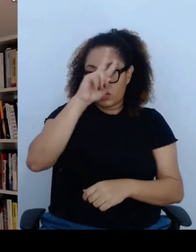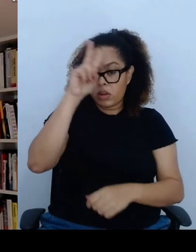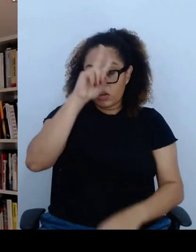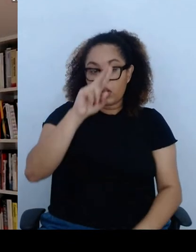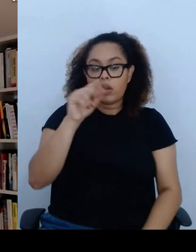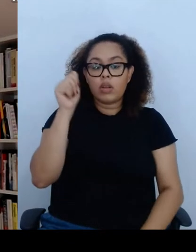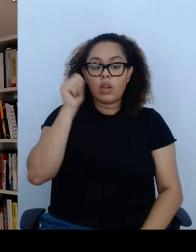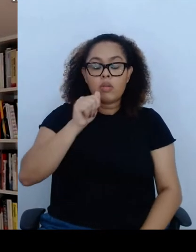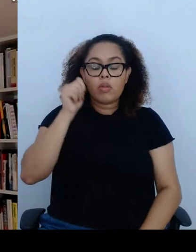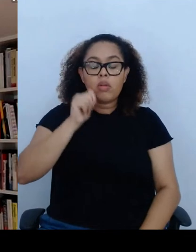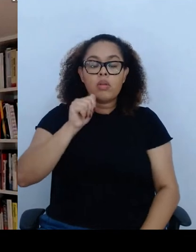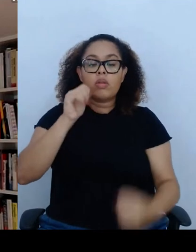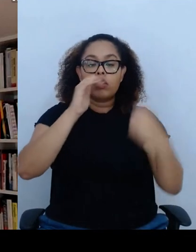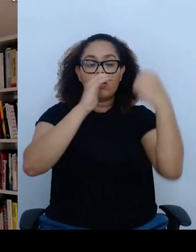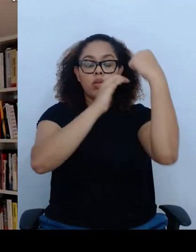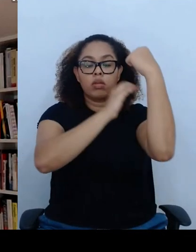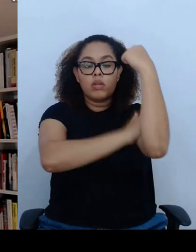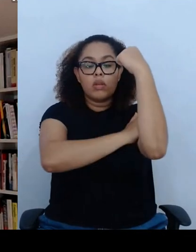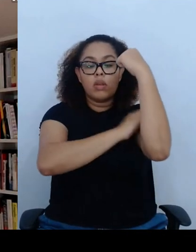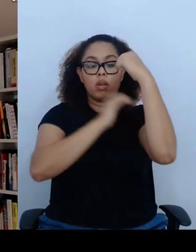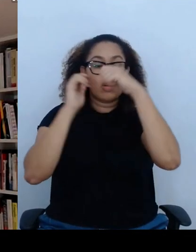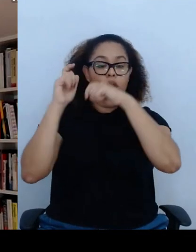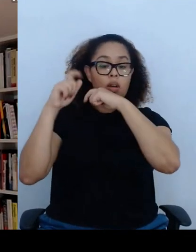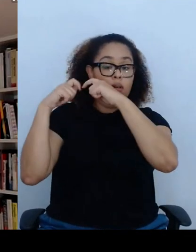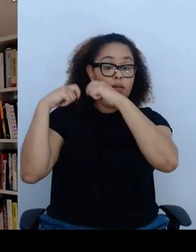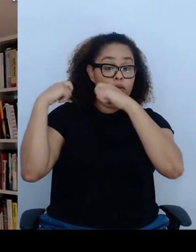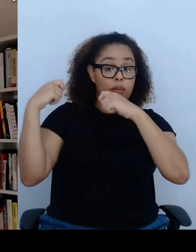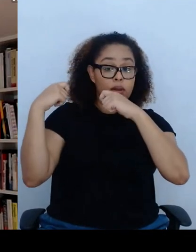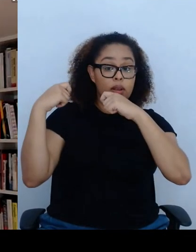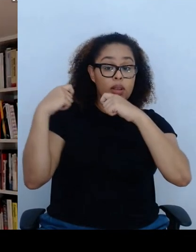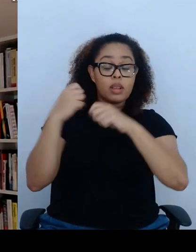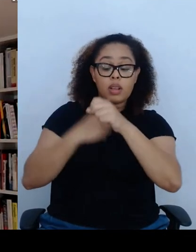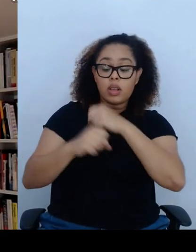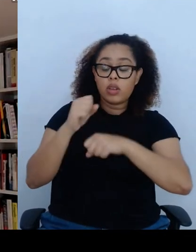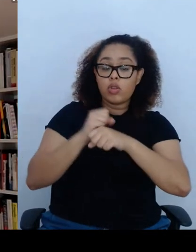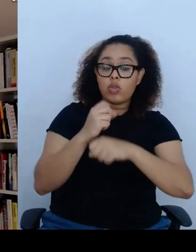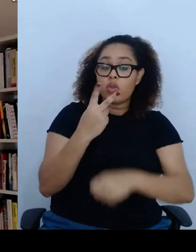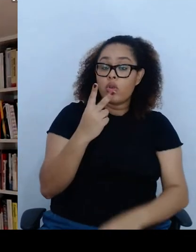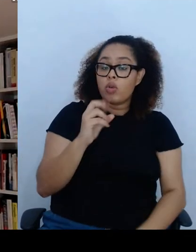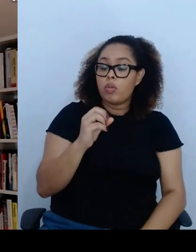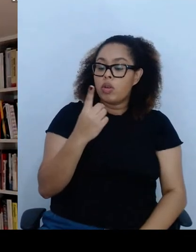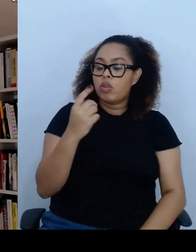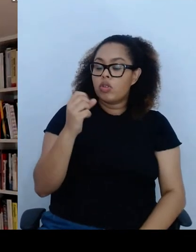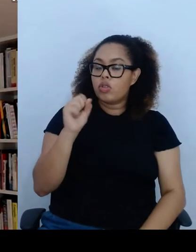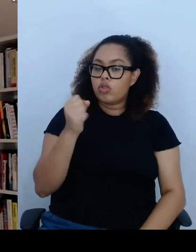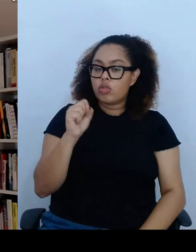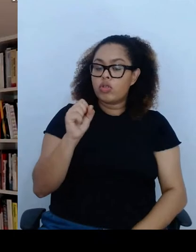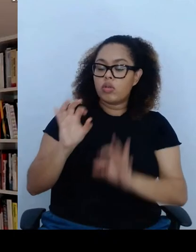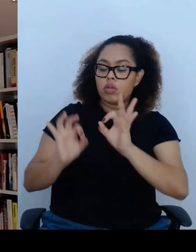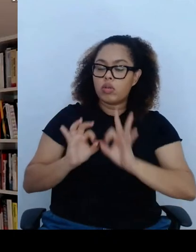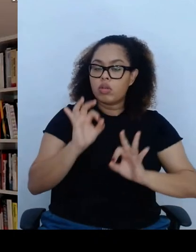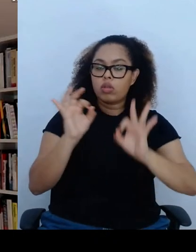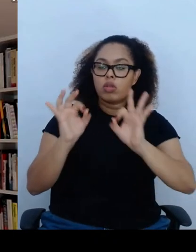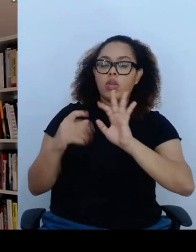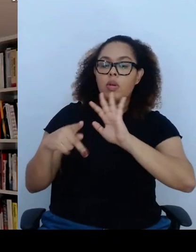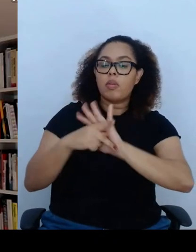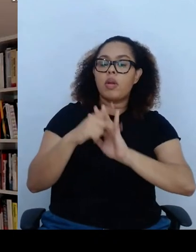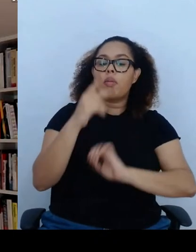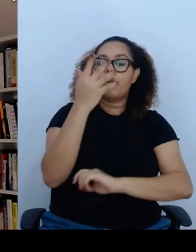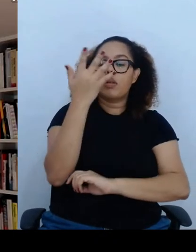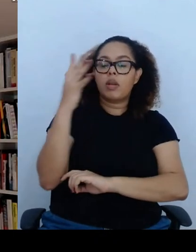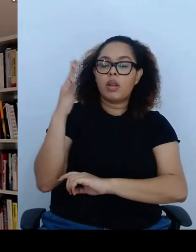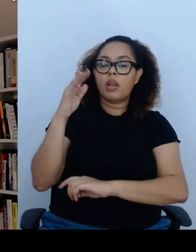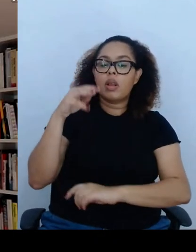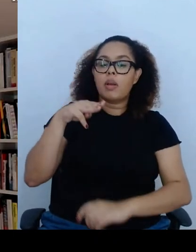feministas mas em 2018 Antes de nós organizamos a exposição histórias atlânticas em 2020 histórias